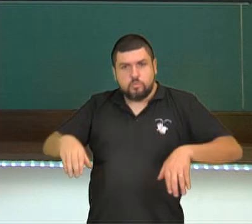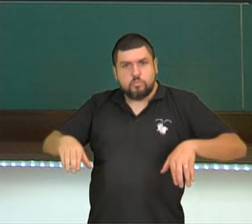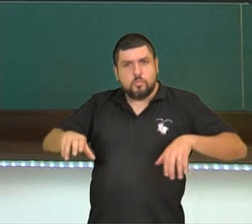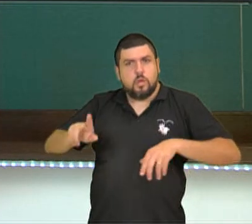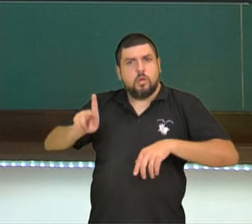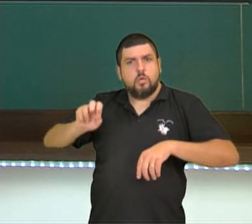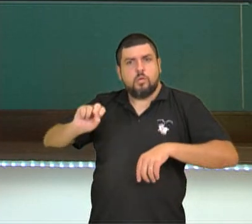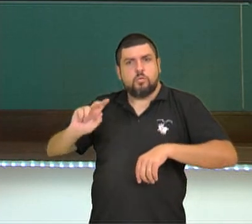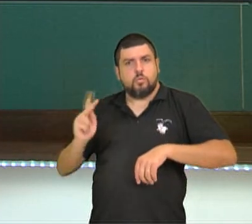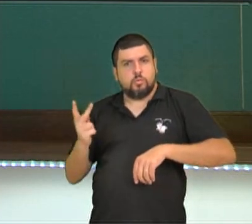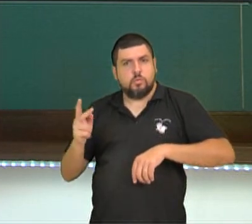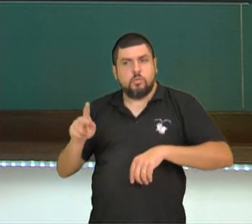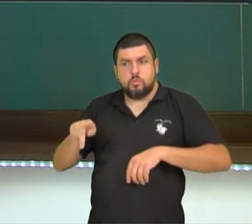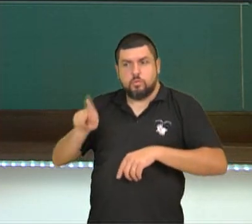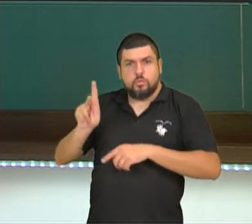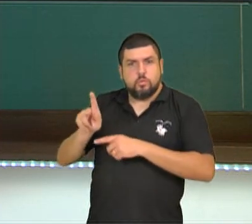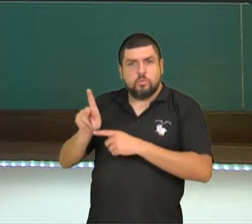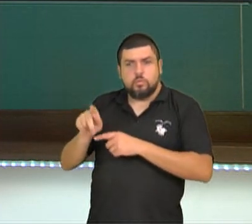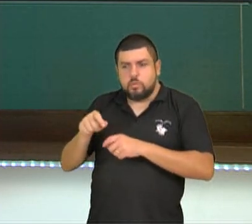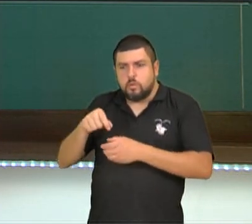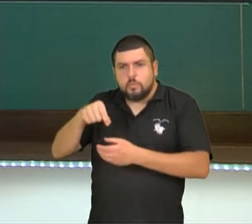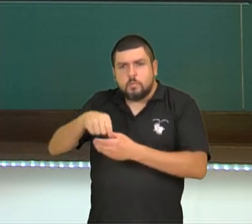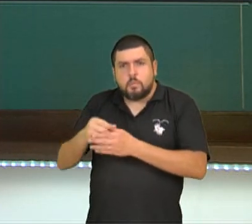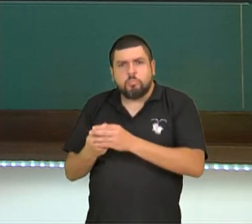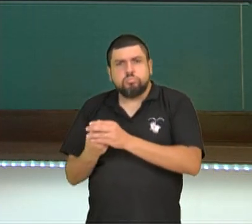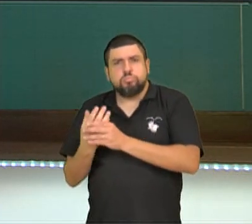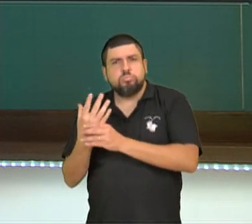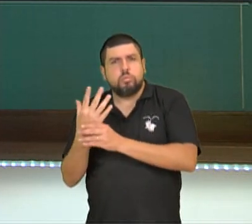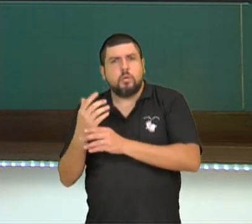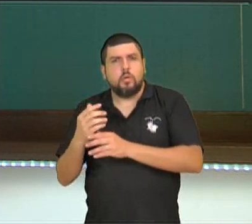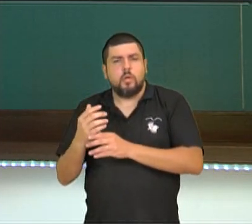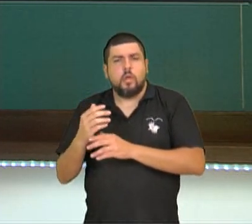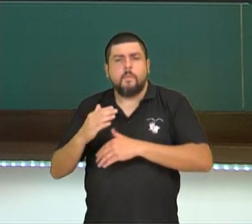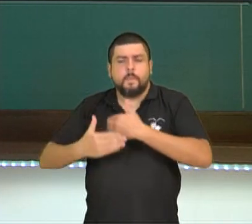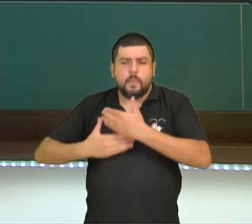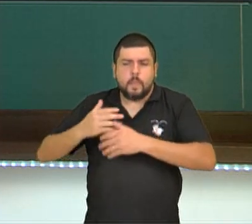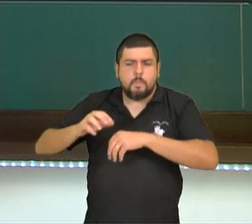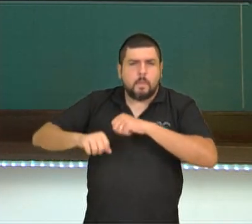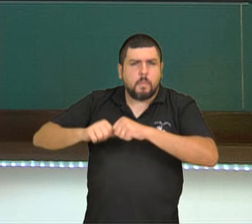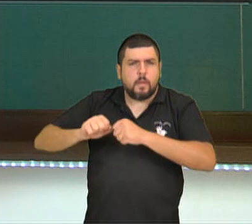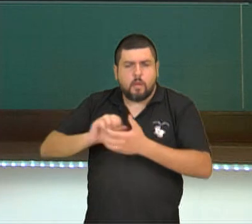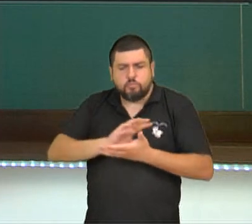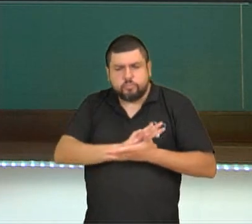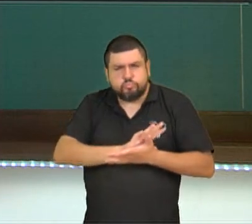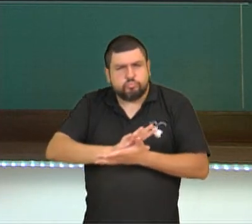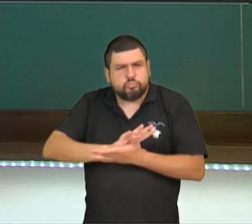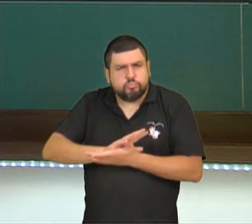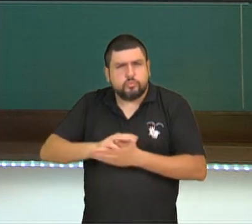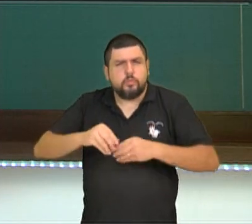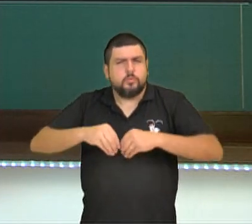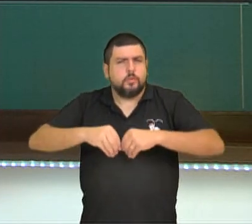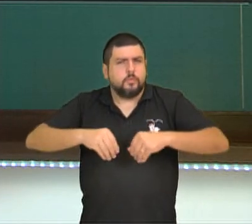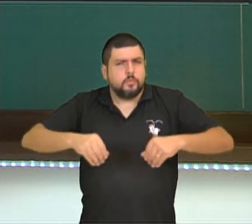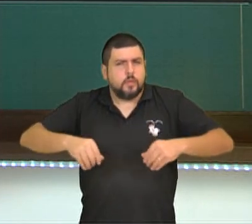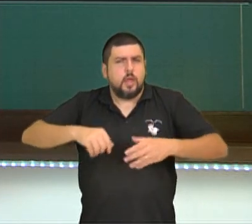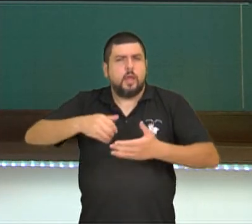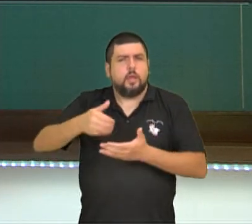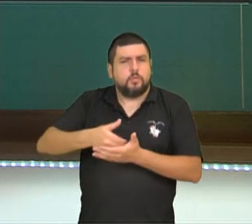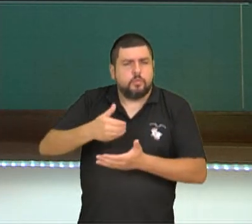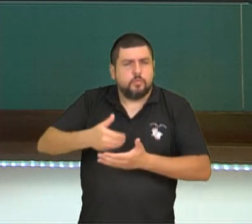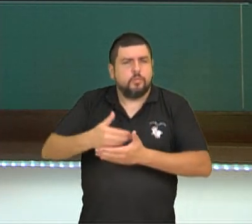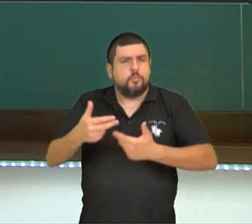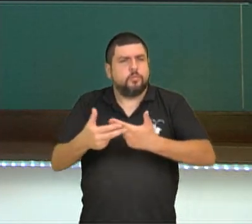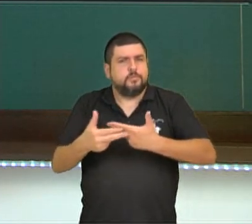lá o sorgo, depois eles colhiam, depois com o moinho eles moíam e faziam ali suas quirera, né? Faziam ali seus